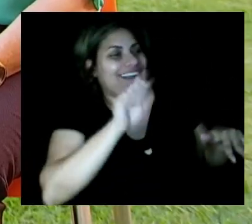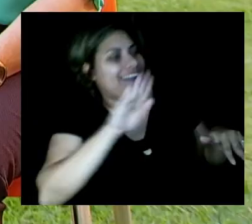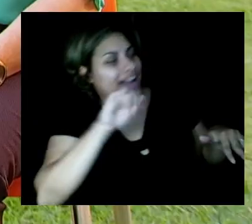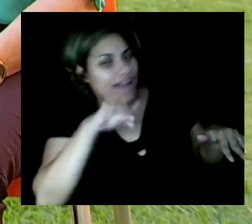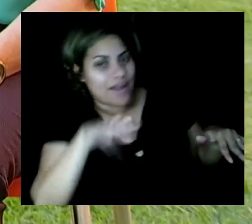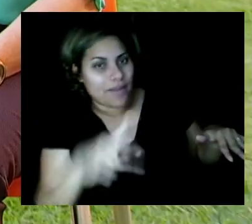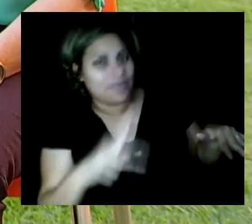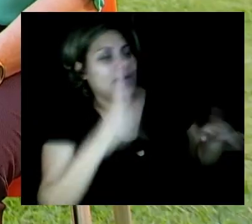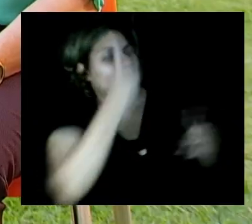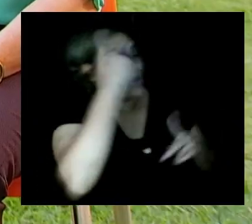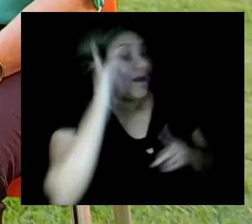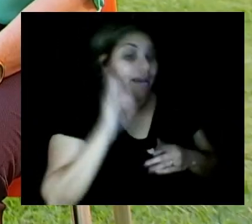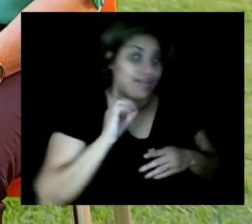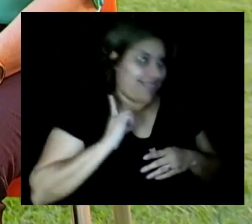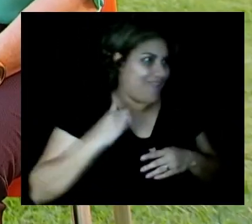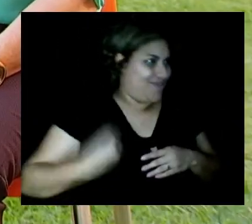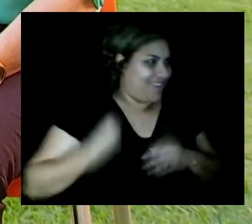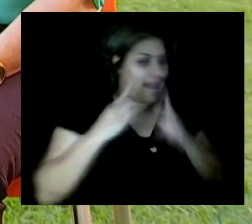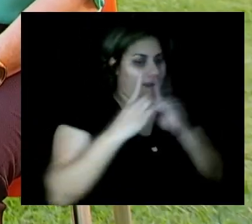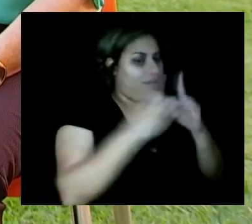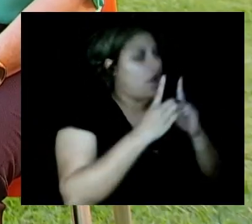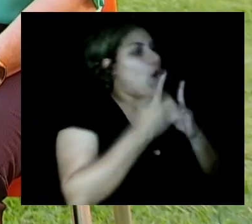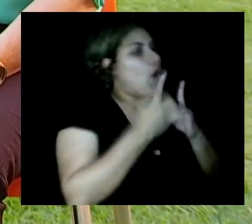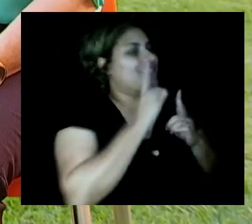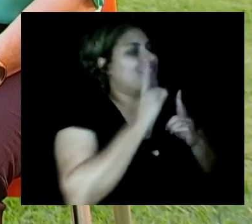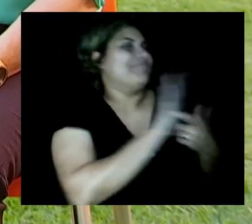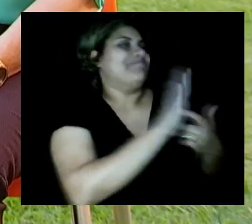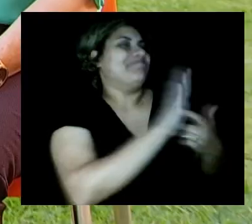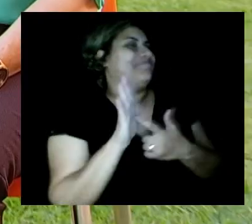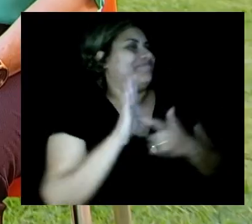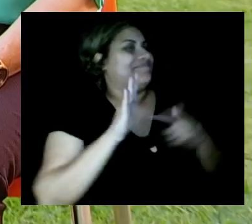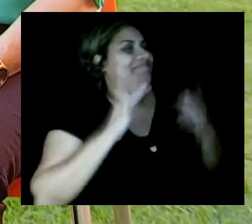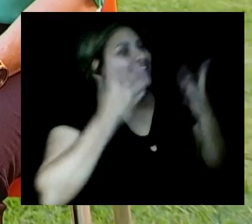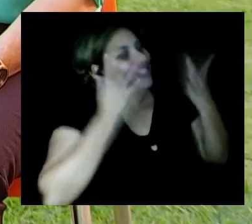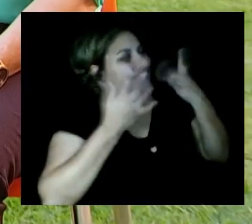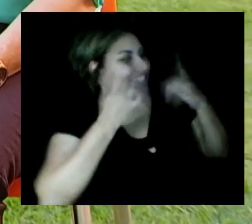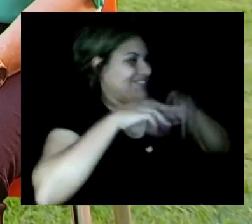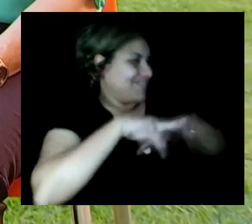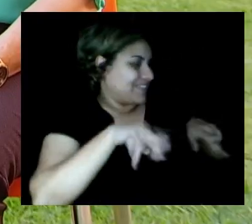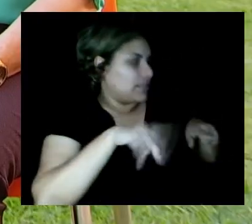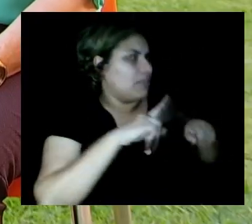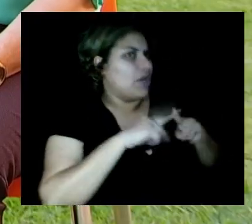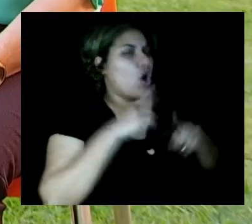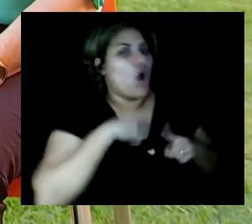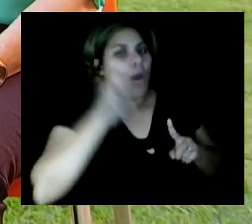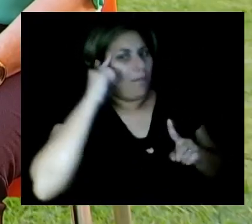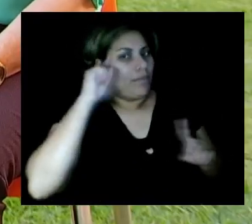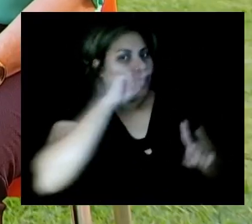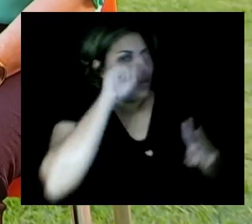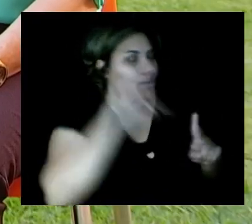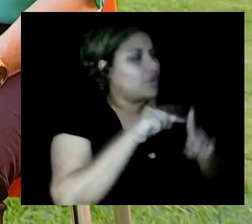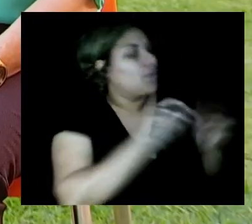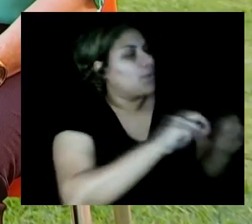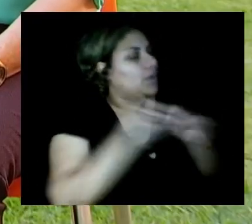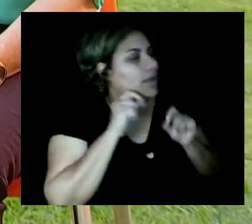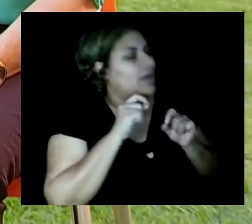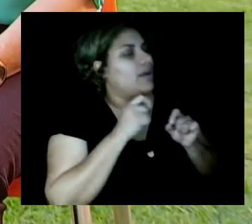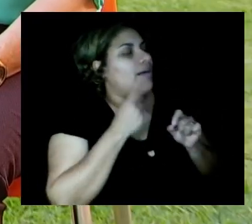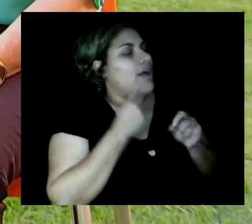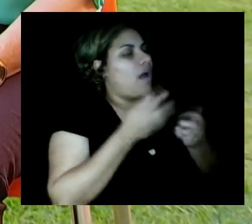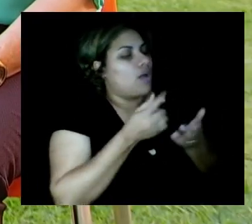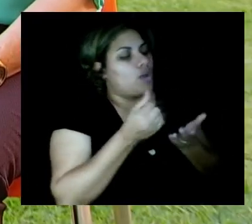apresentações. E a gente sempre fala que o objetivo geral não é arrecadar o fundo. Claro que é importante arrecadar também esses fundos,